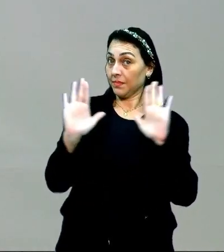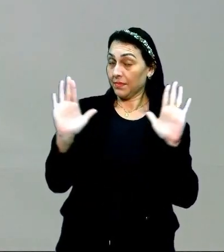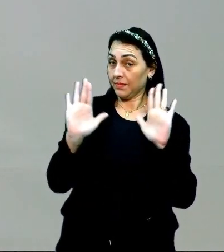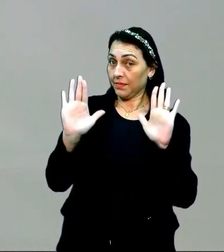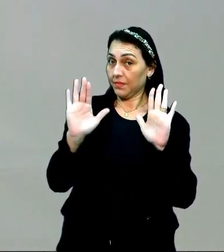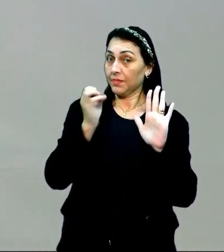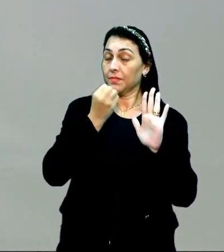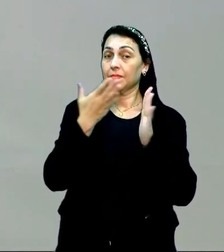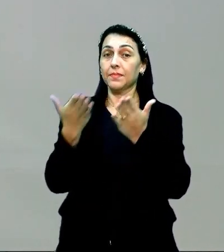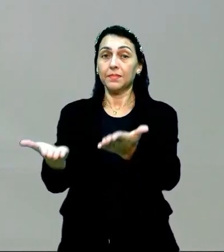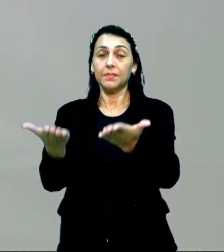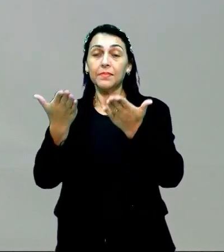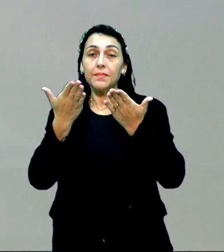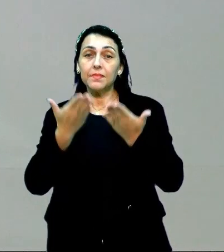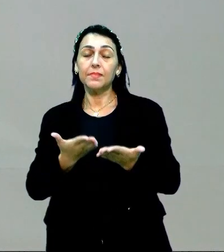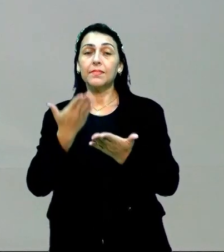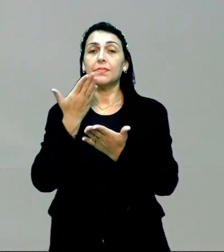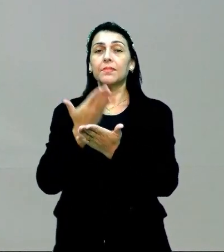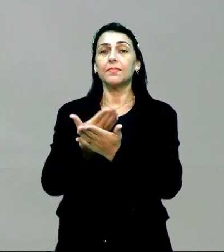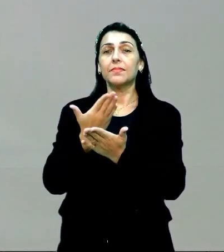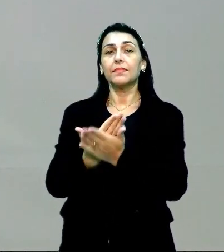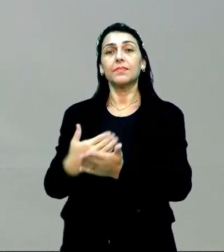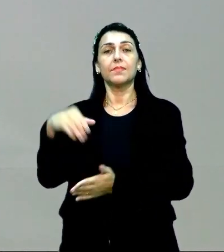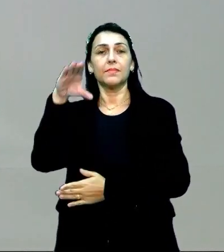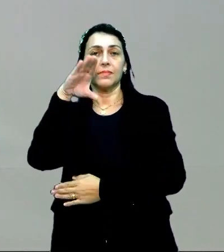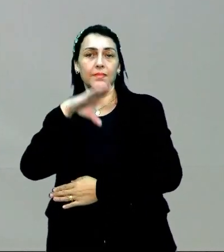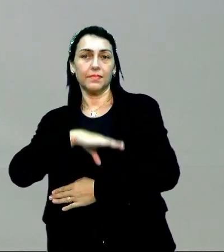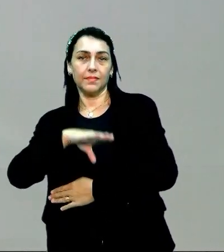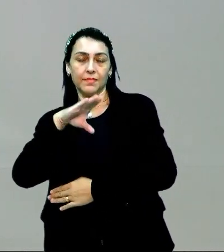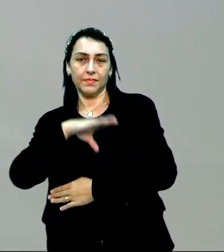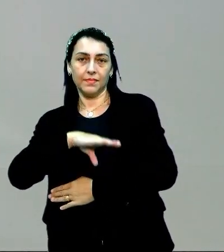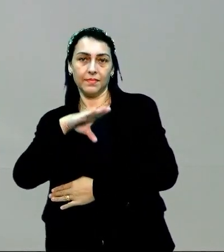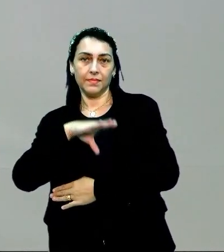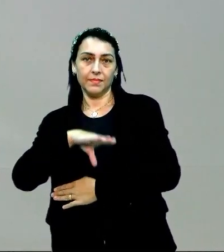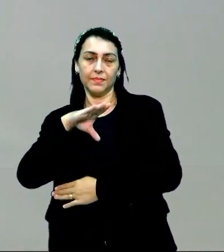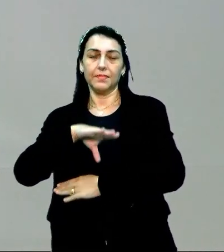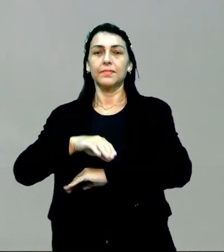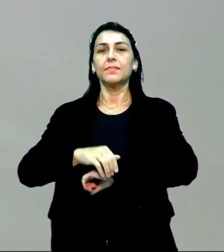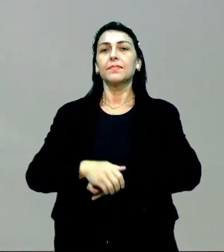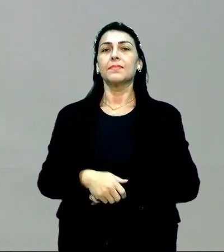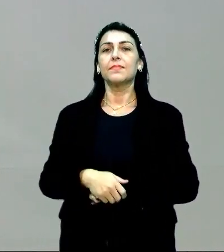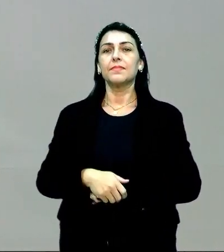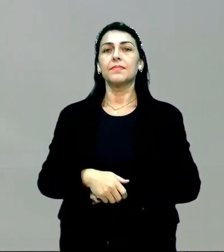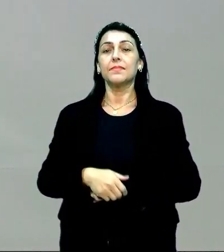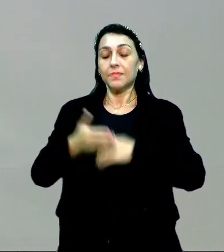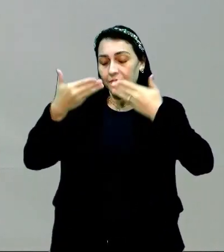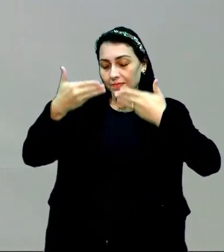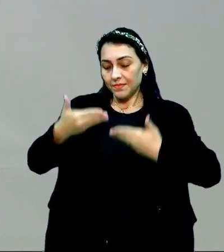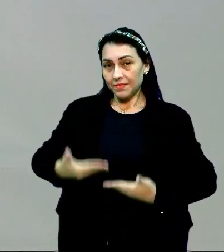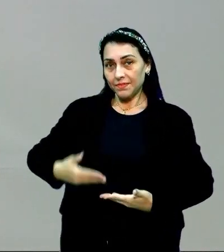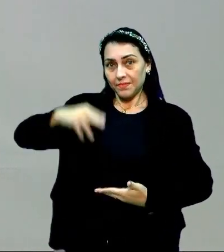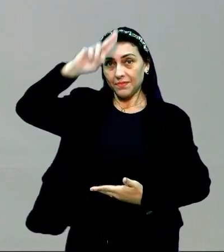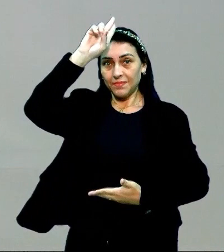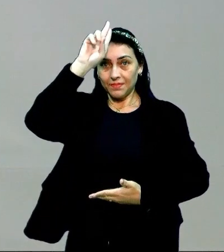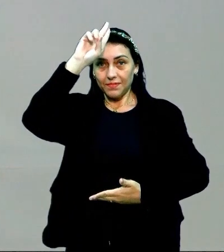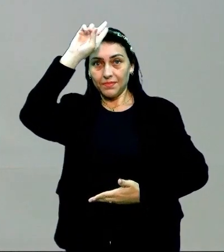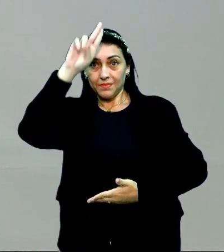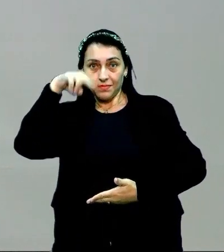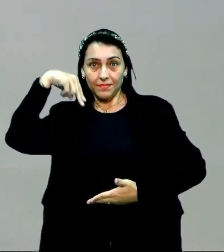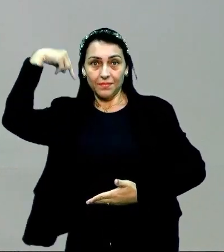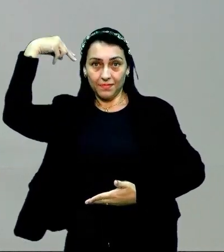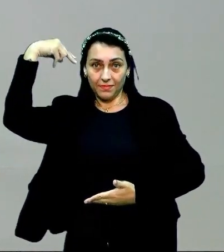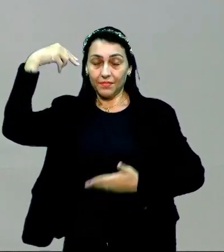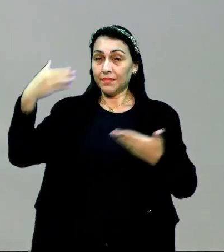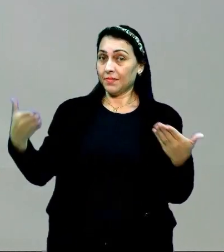Olá, sejam bem-vindos a mais uma aula do componente curricular de língua portuguesa. Eu sou a Naraline